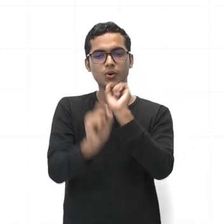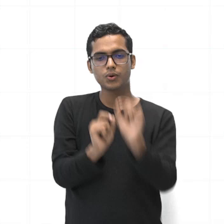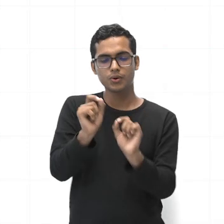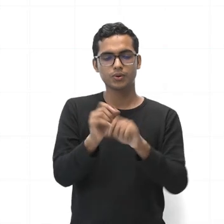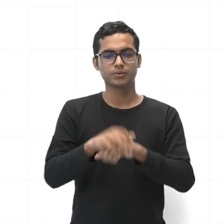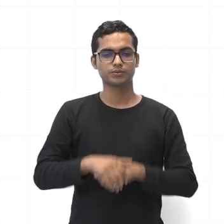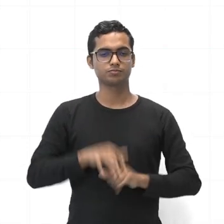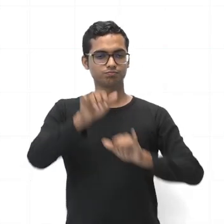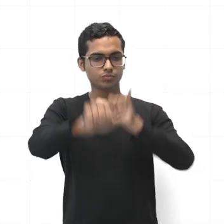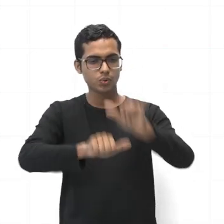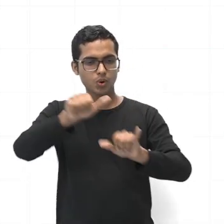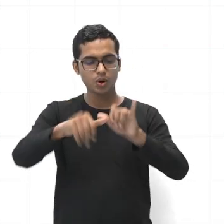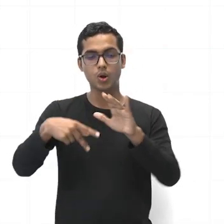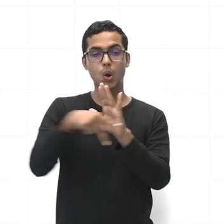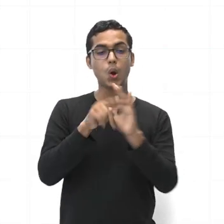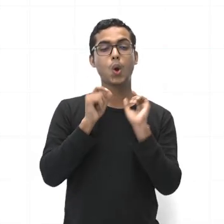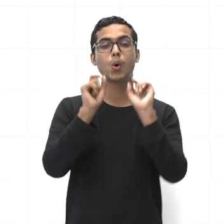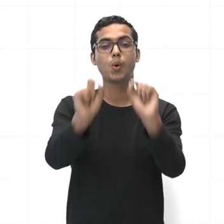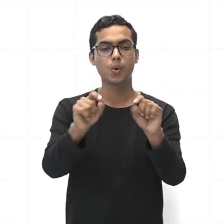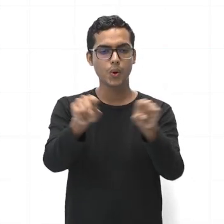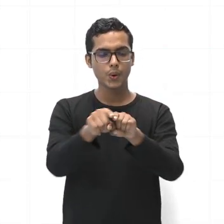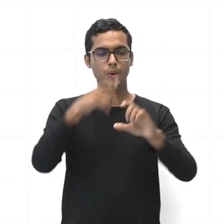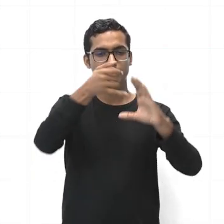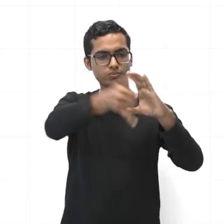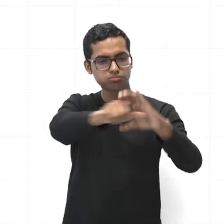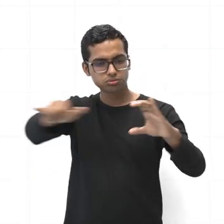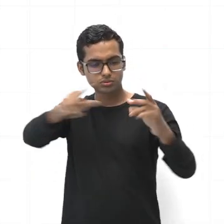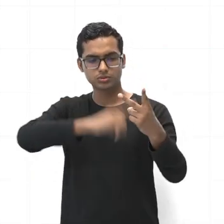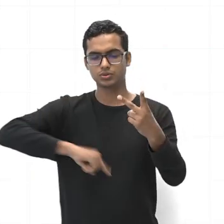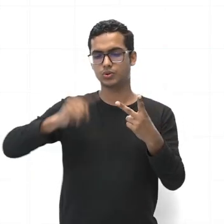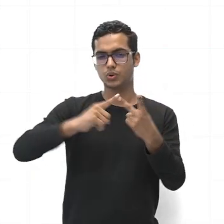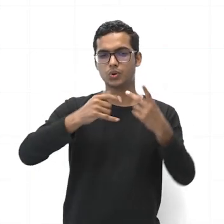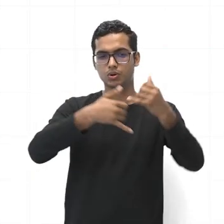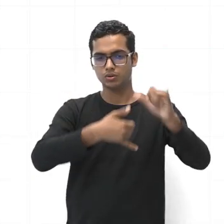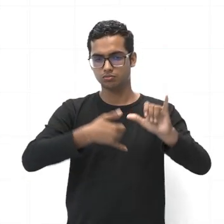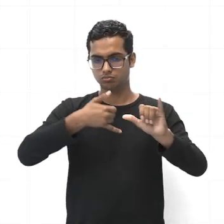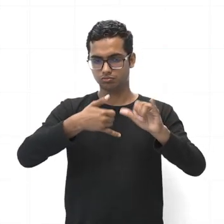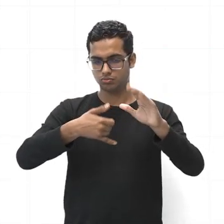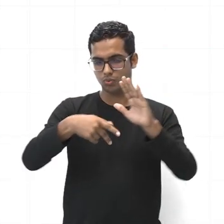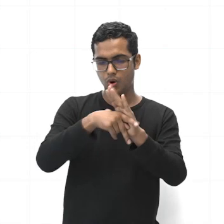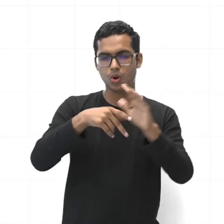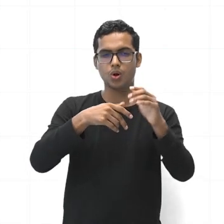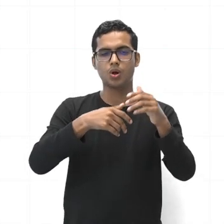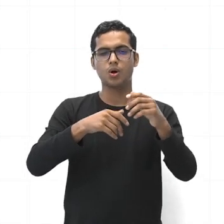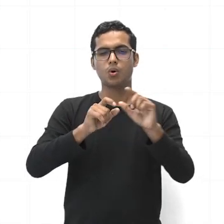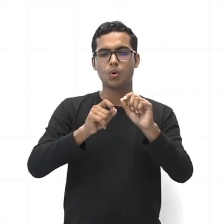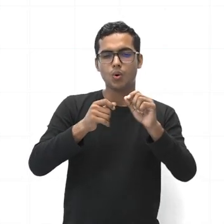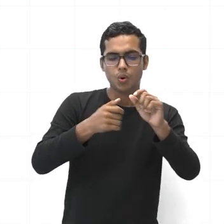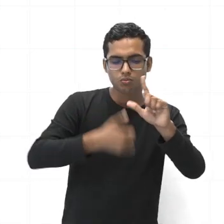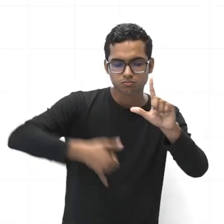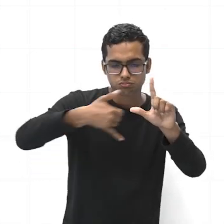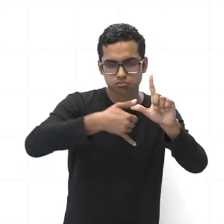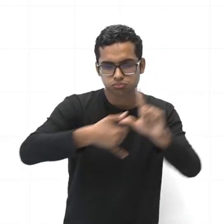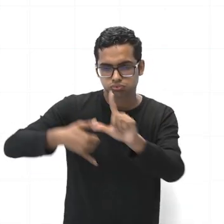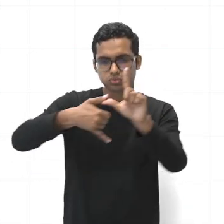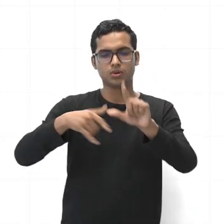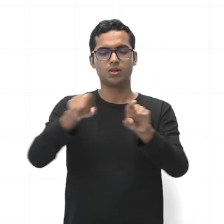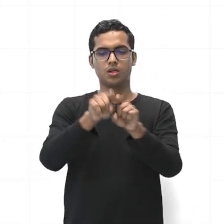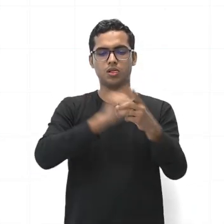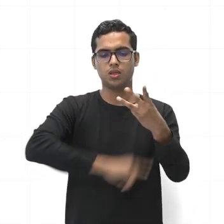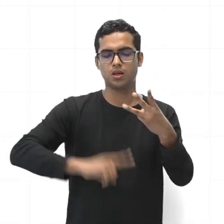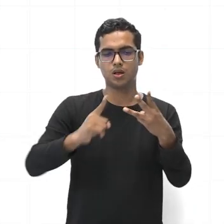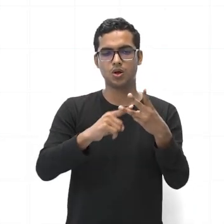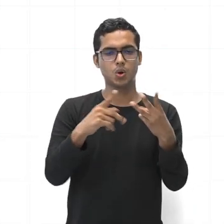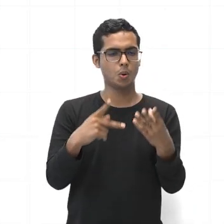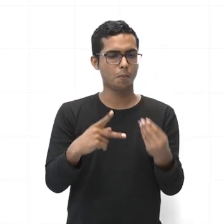reações são os carboidratos, lipídios e proteínas. Então, metabolismo energético,